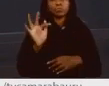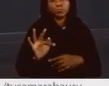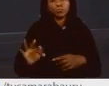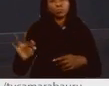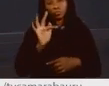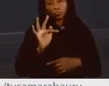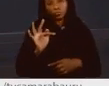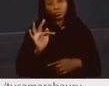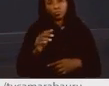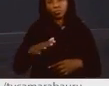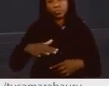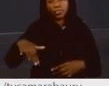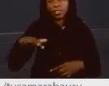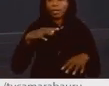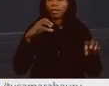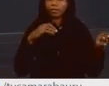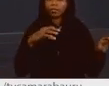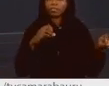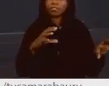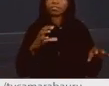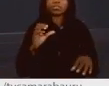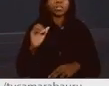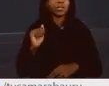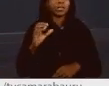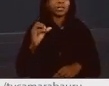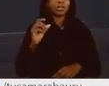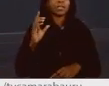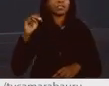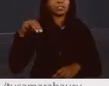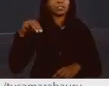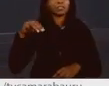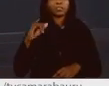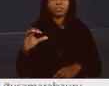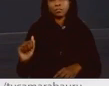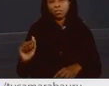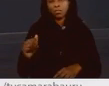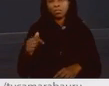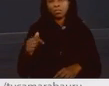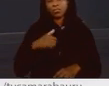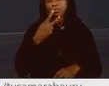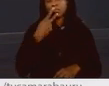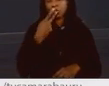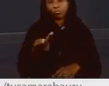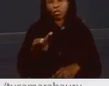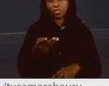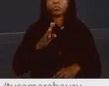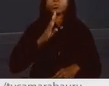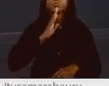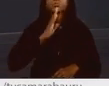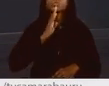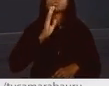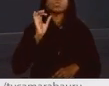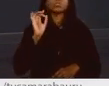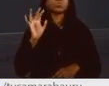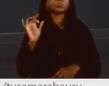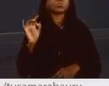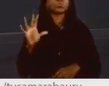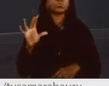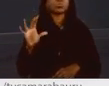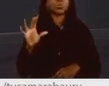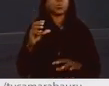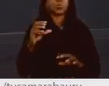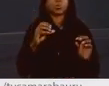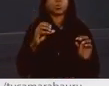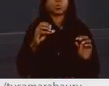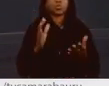né? Então, o que eu vou falar aqui, eu vou falar por um conhecimento que não é só um conhecimento de algo que vem